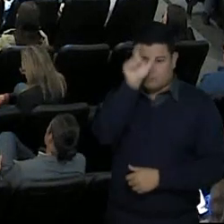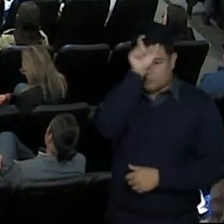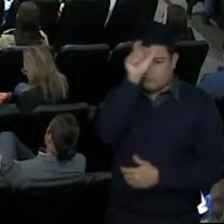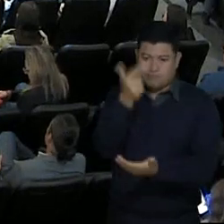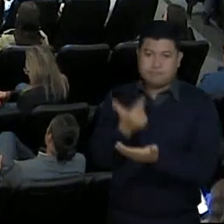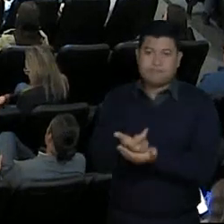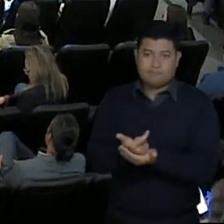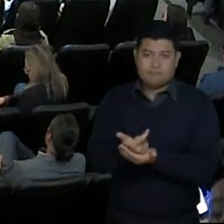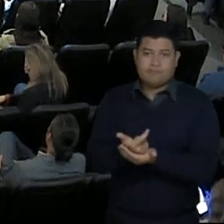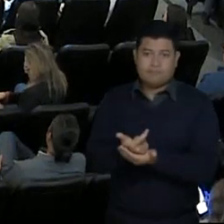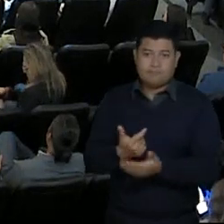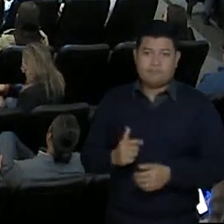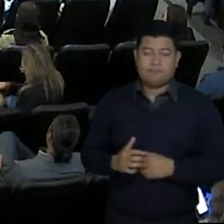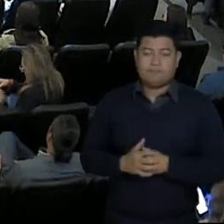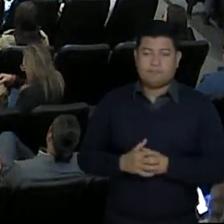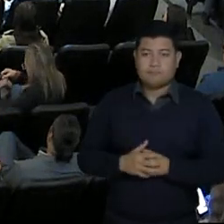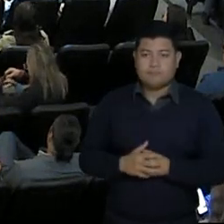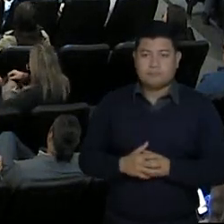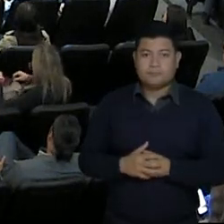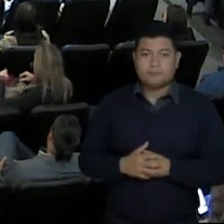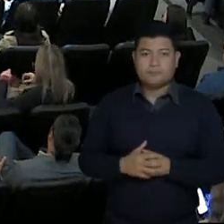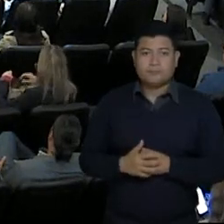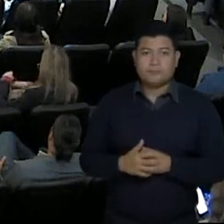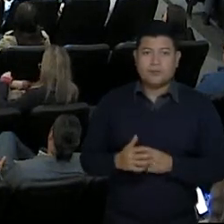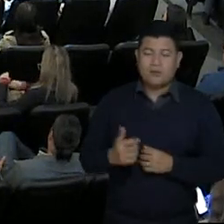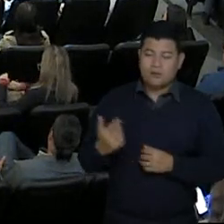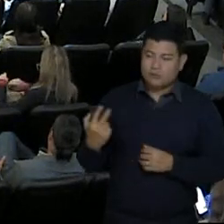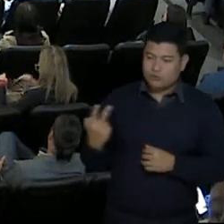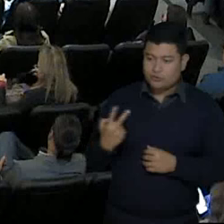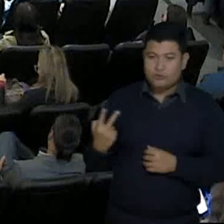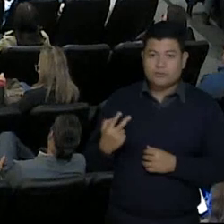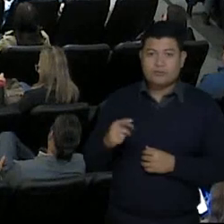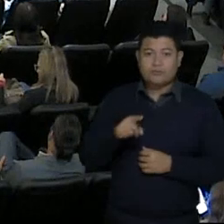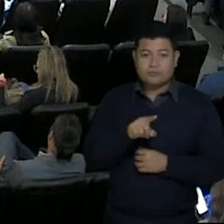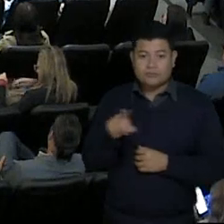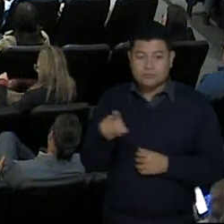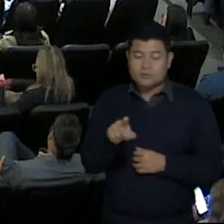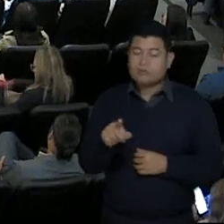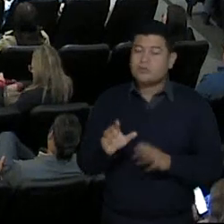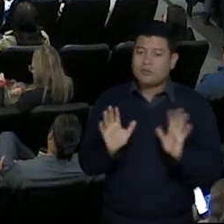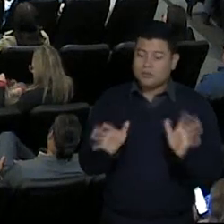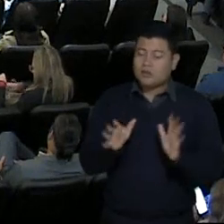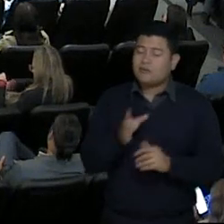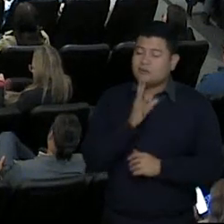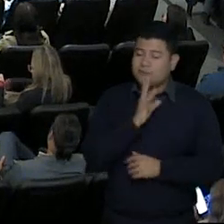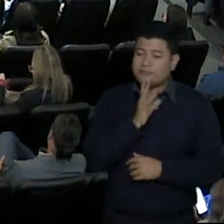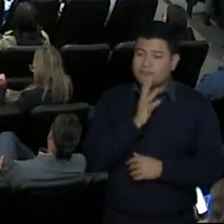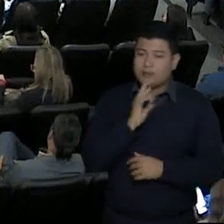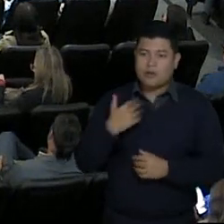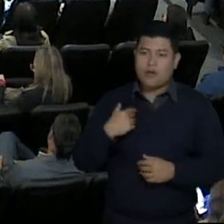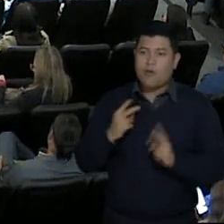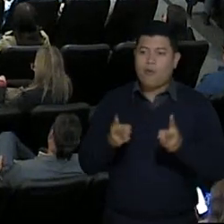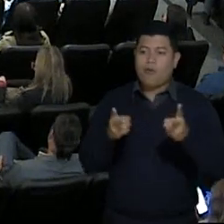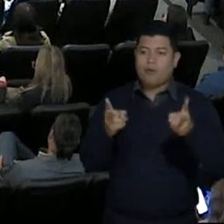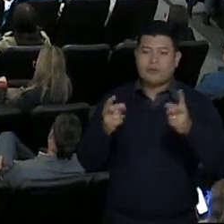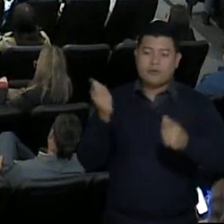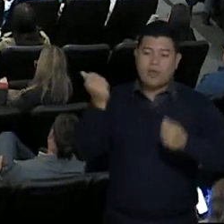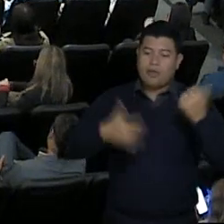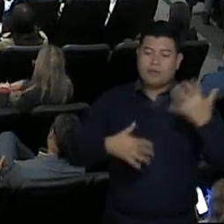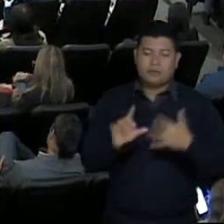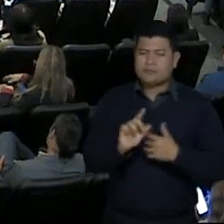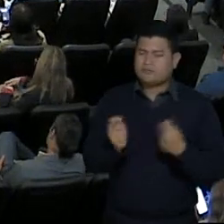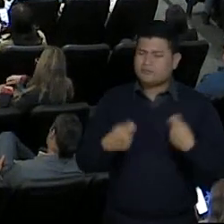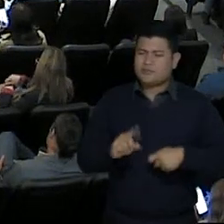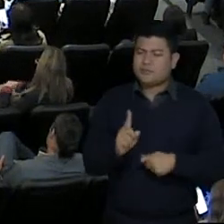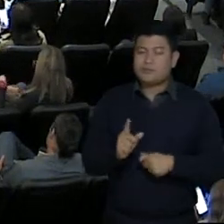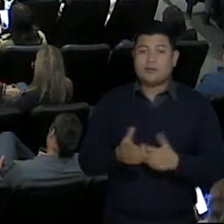dislexia bom nós duas você já conhecem a gente não precisa falar sobre isso né então vamos começar com